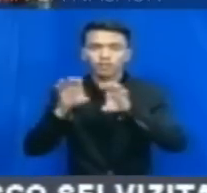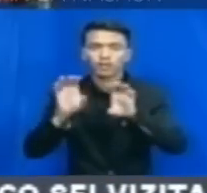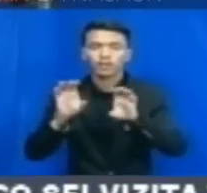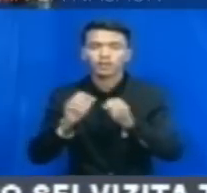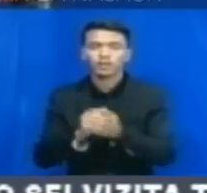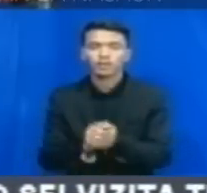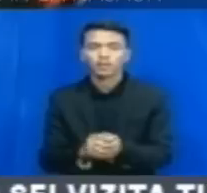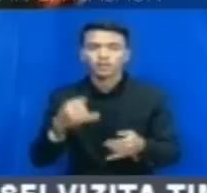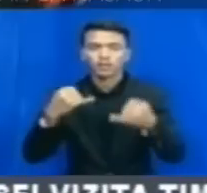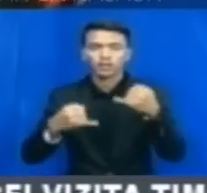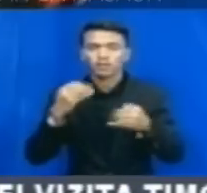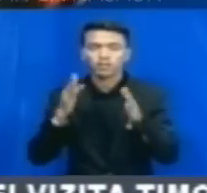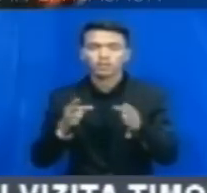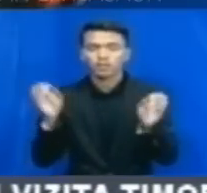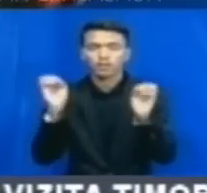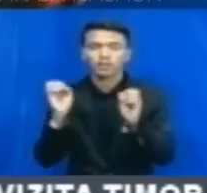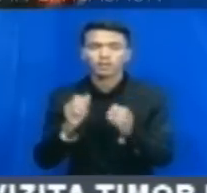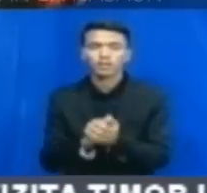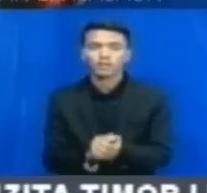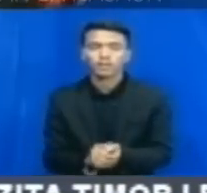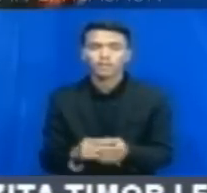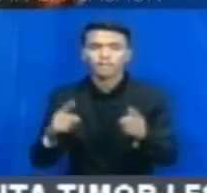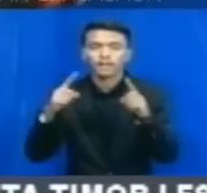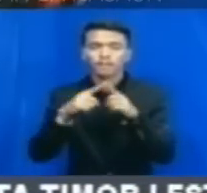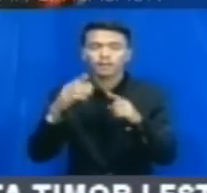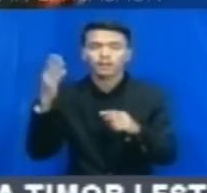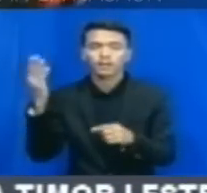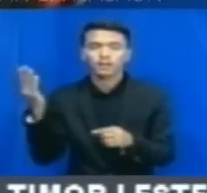dias juiz lá ia. E ainda há o cara coloca a questão ainda mais baixa